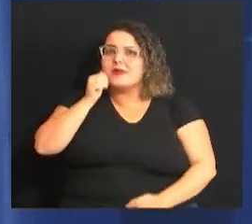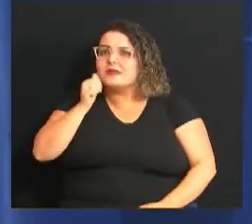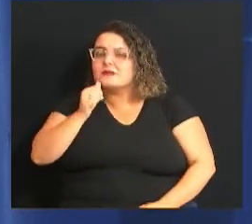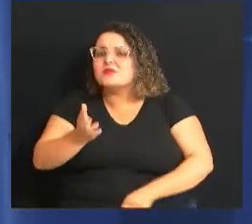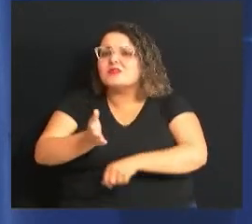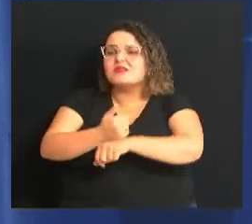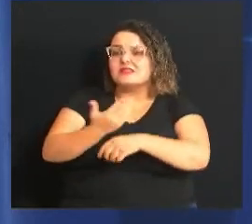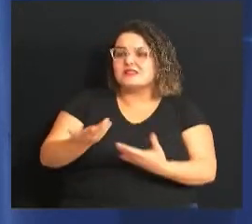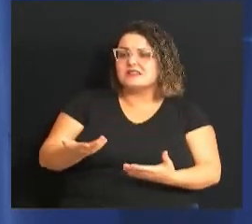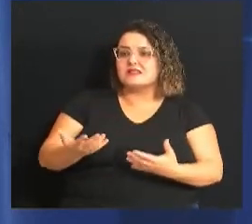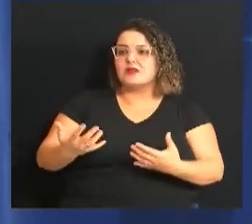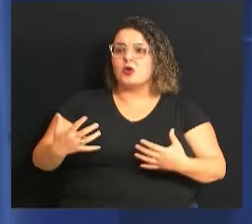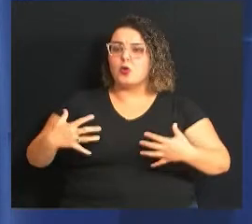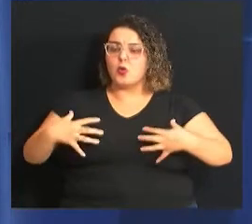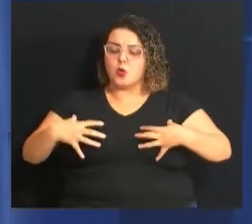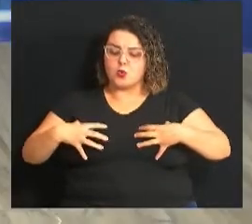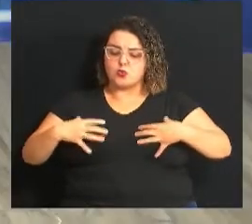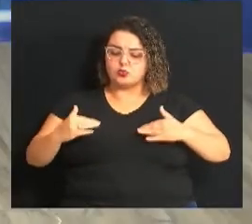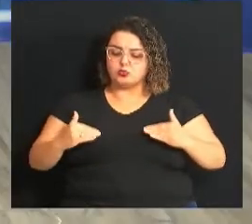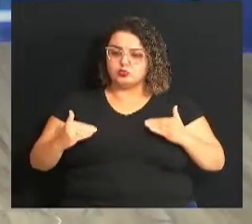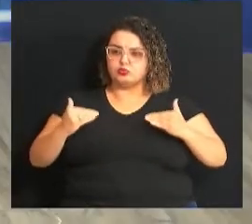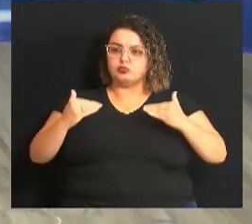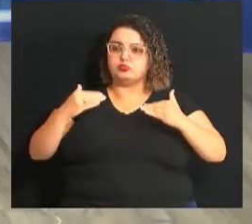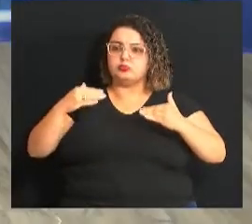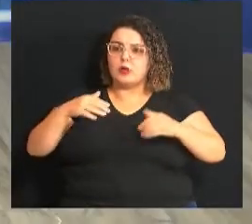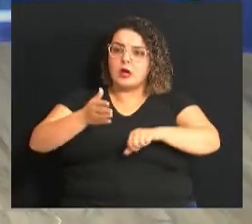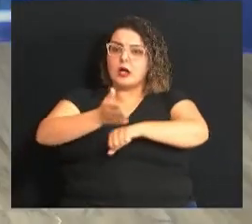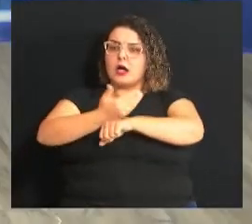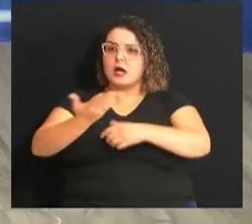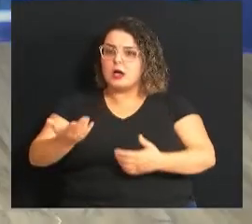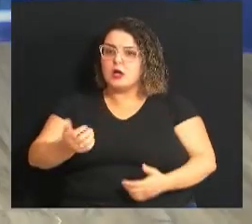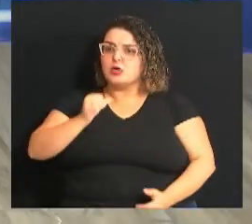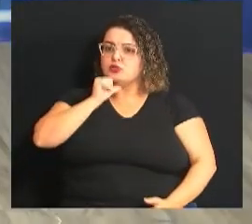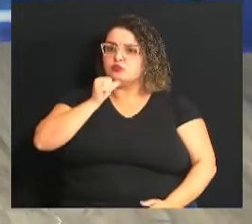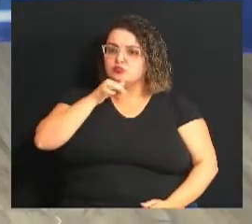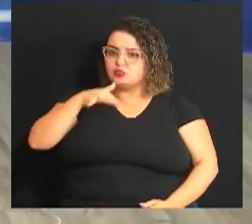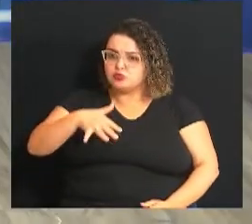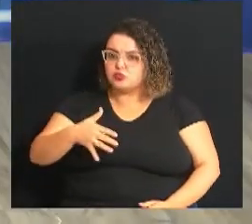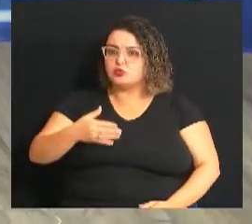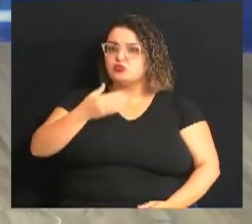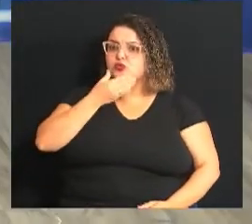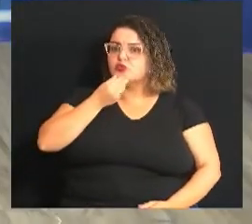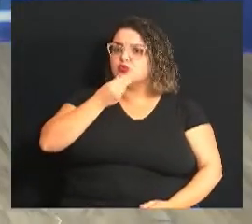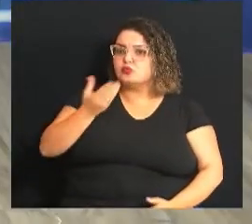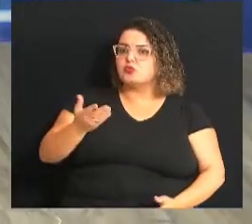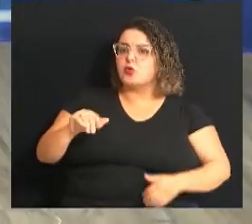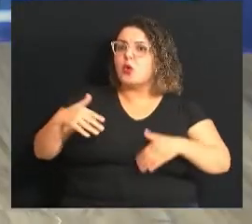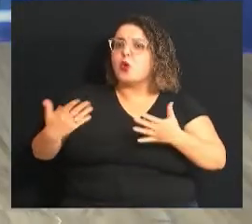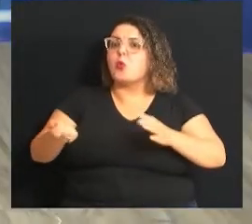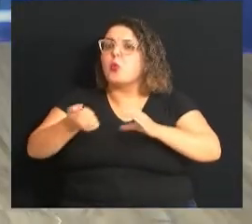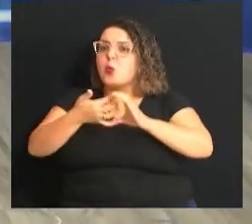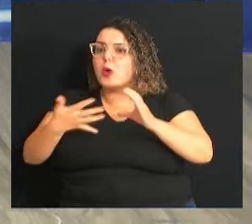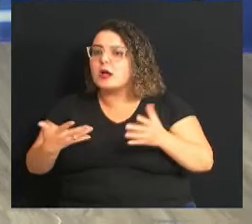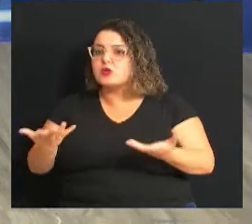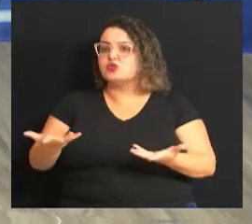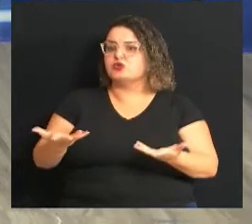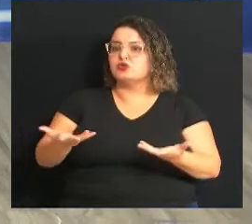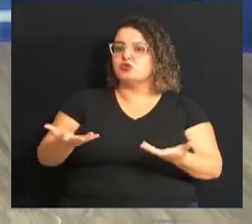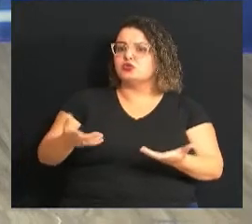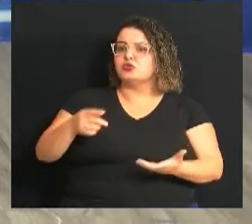as mamas desenvolvendo mais cedo, menstruação, nos meninos, quais seriam essas características que seriam